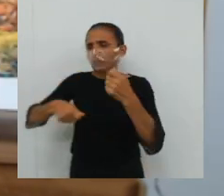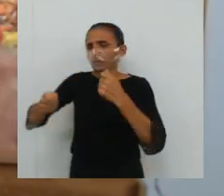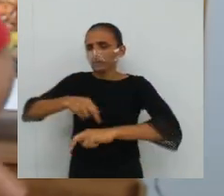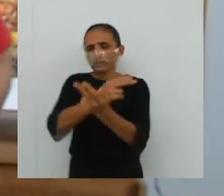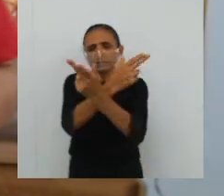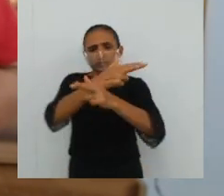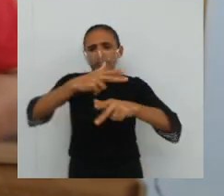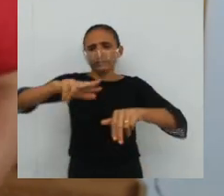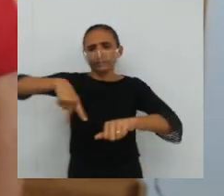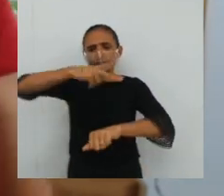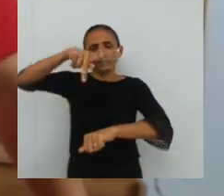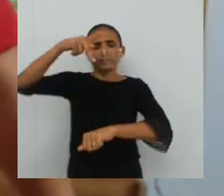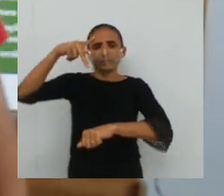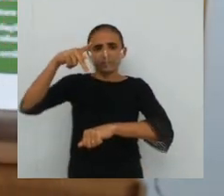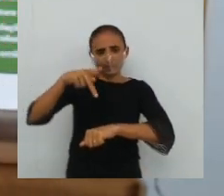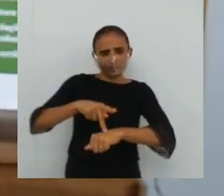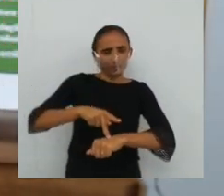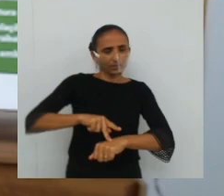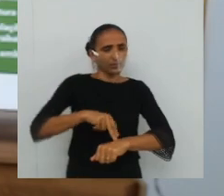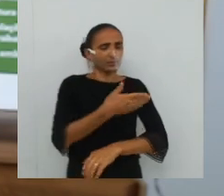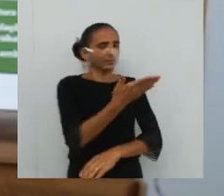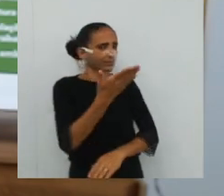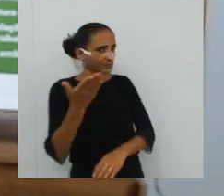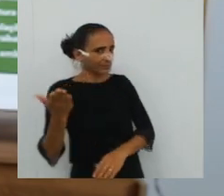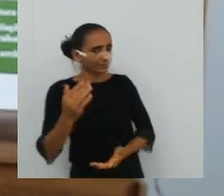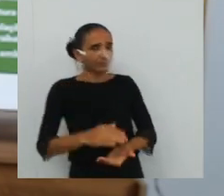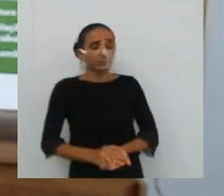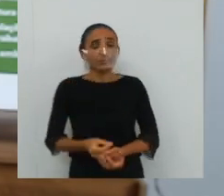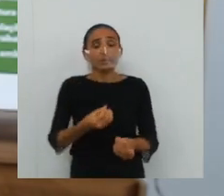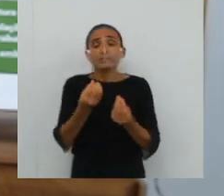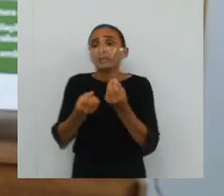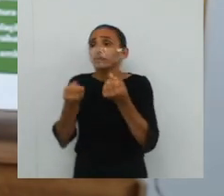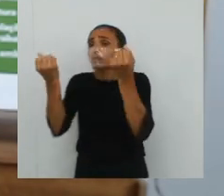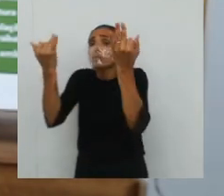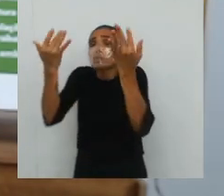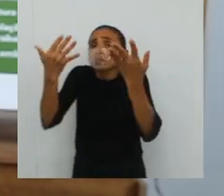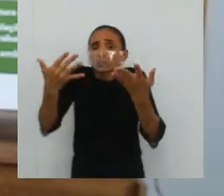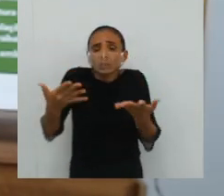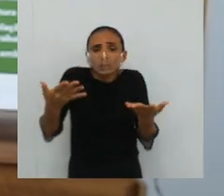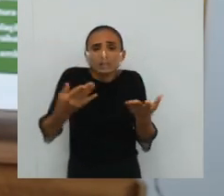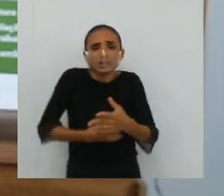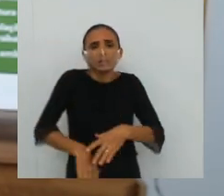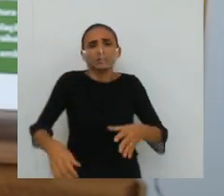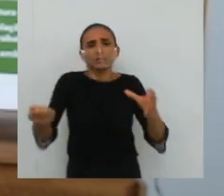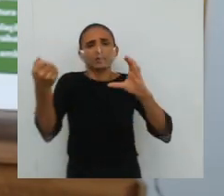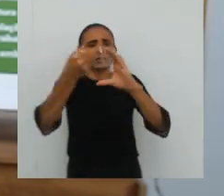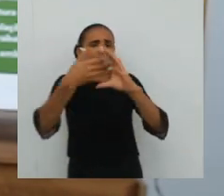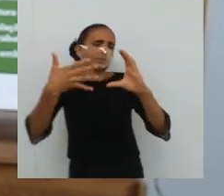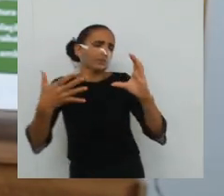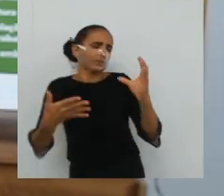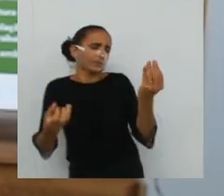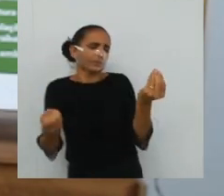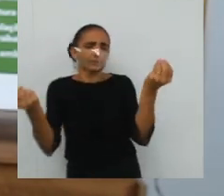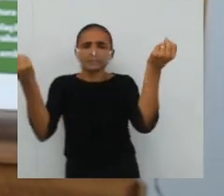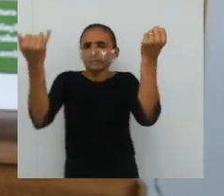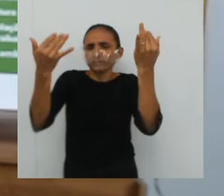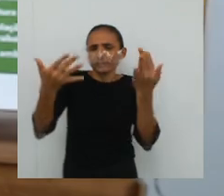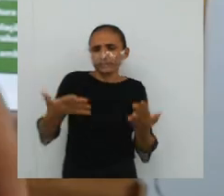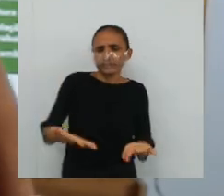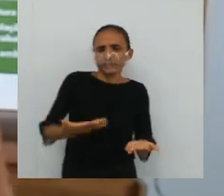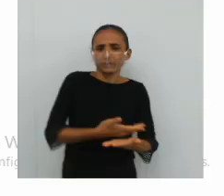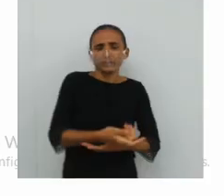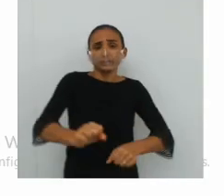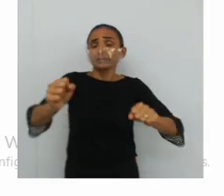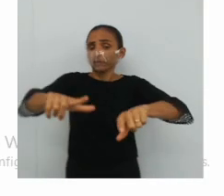e não pode ser diferente. Ok? Mas quais são as formas de produção agrícola? Volta aí